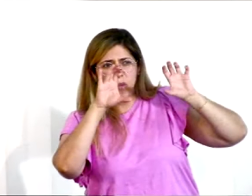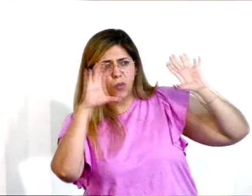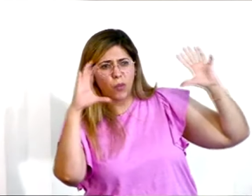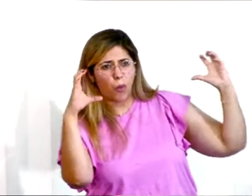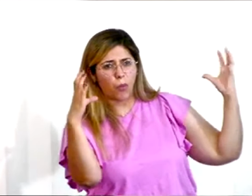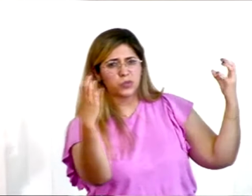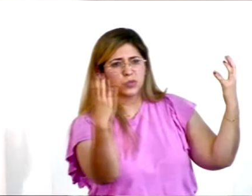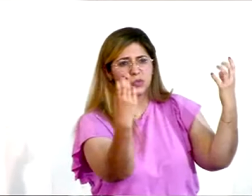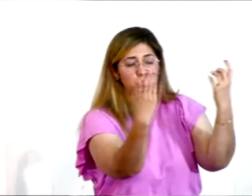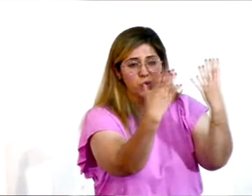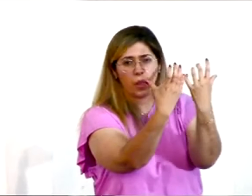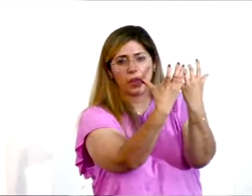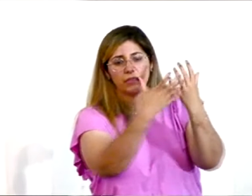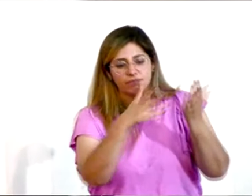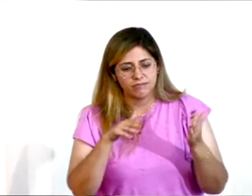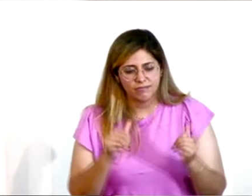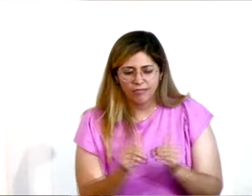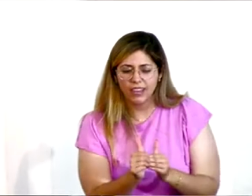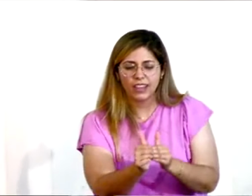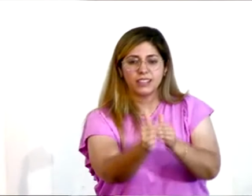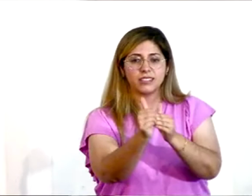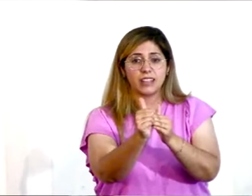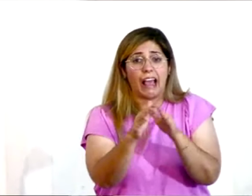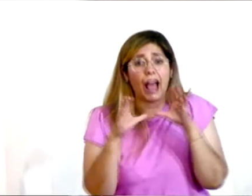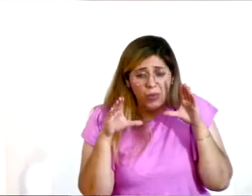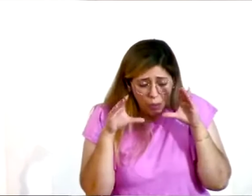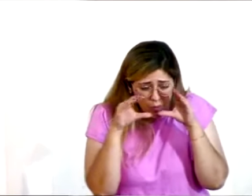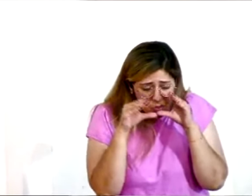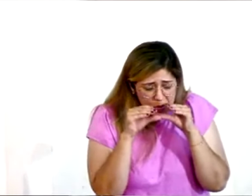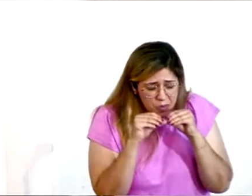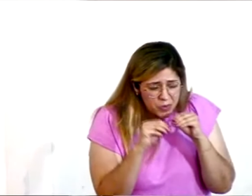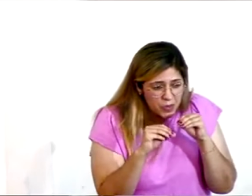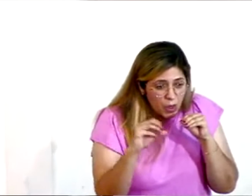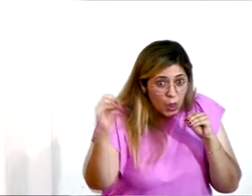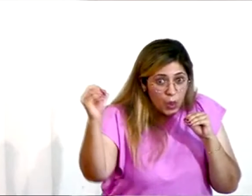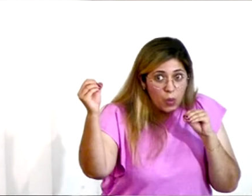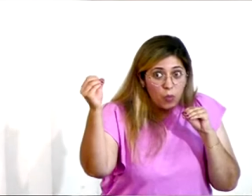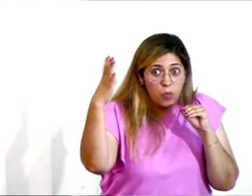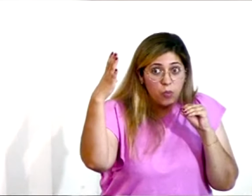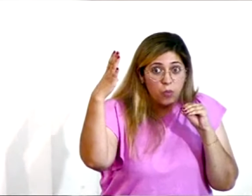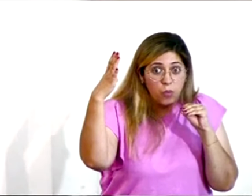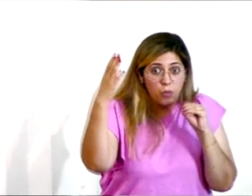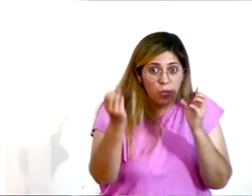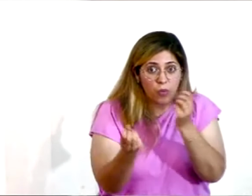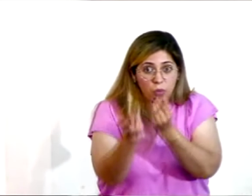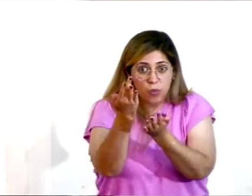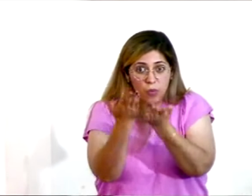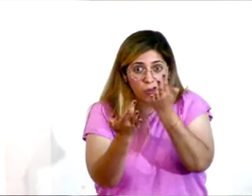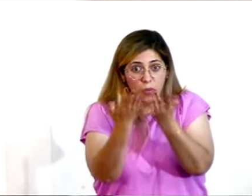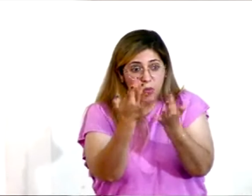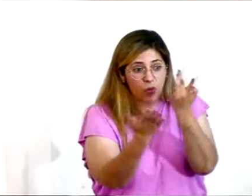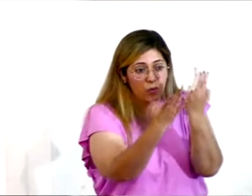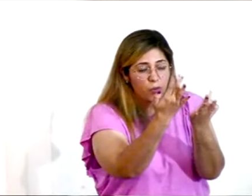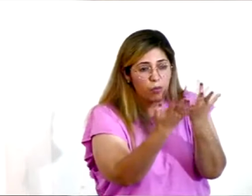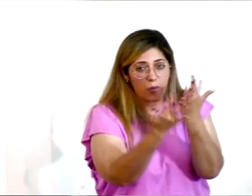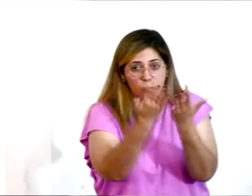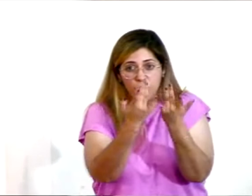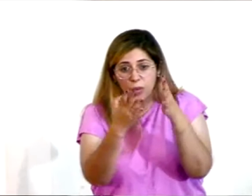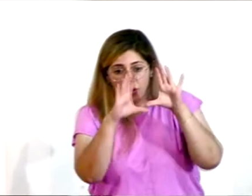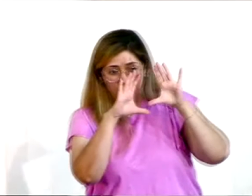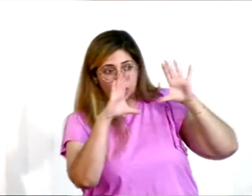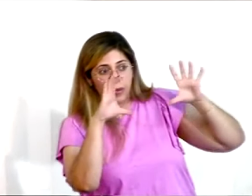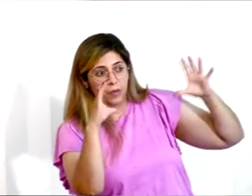fumaça guiando. E o que havia à noite? Uma nuvem de glória, uma chama